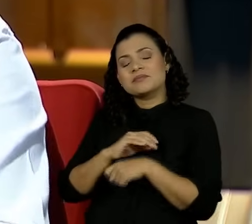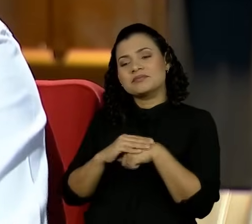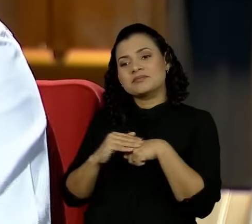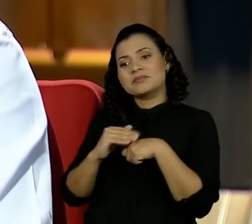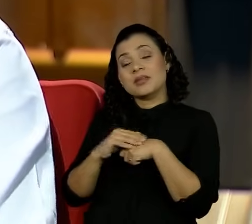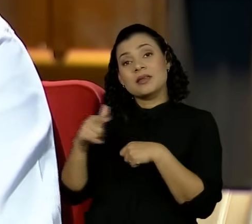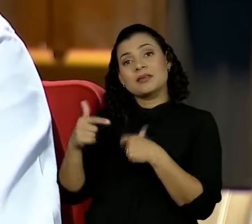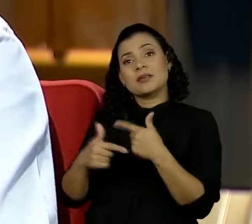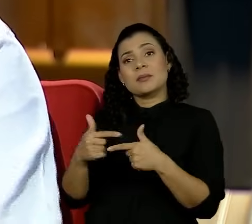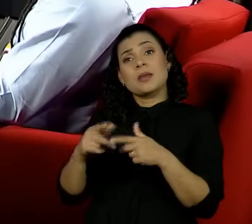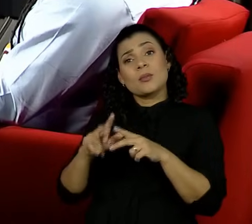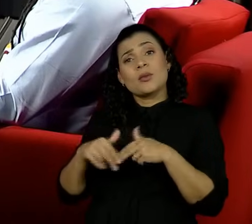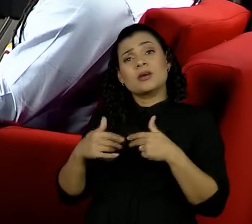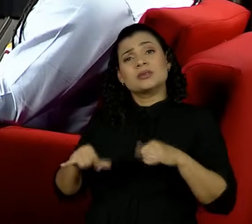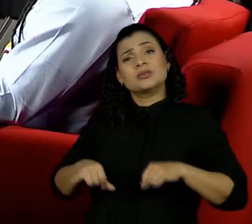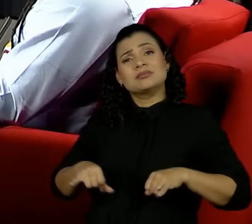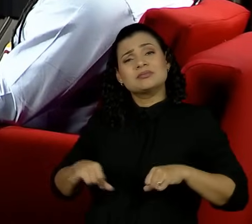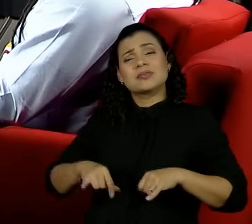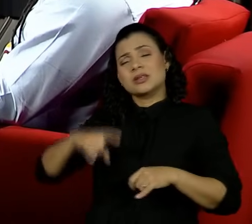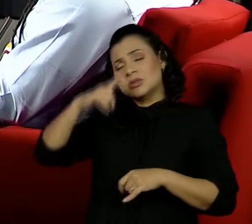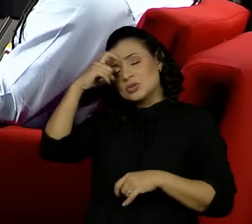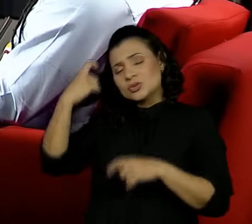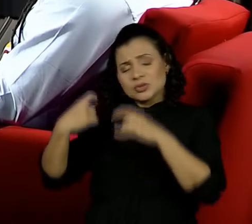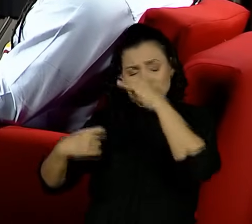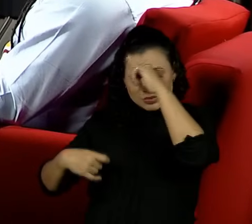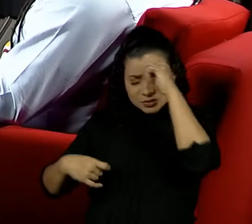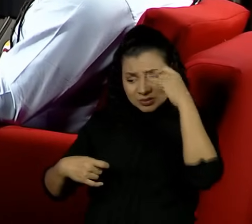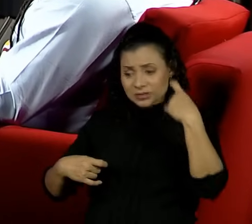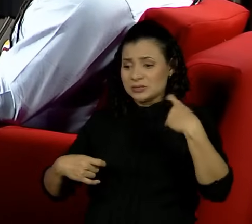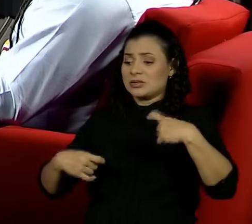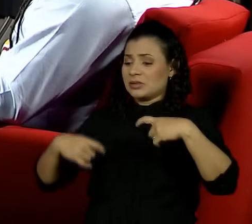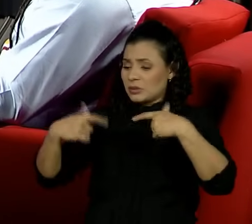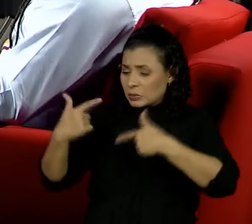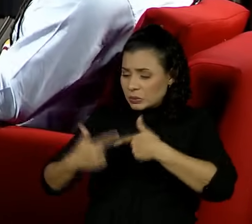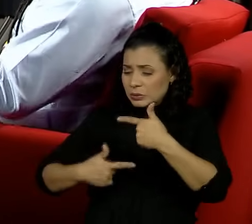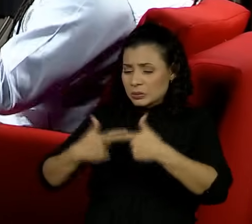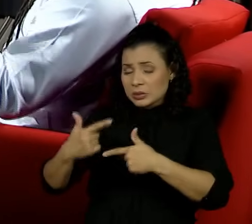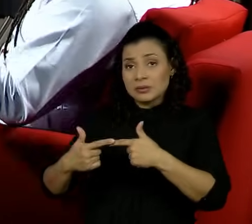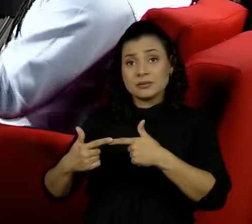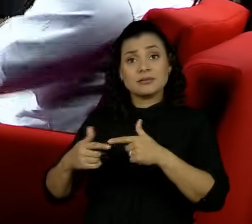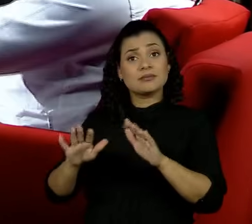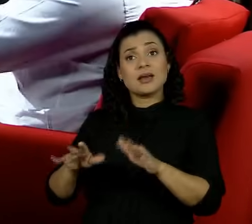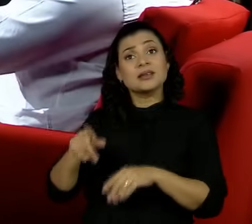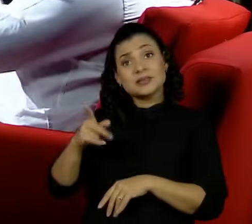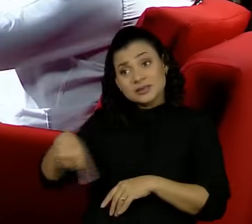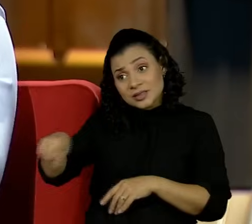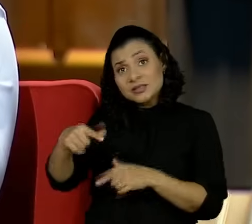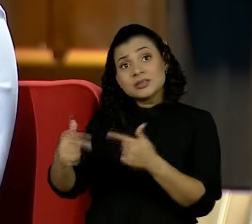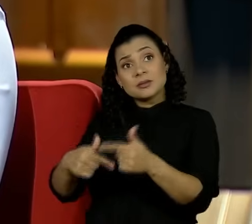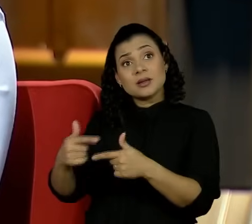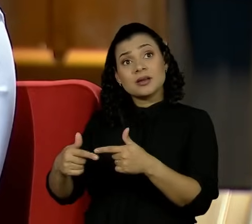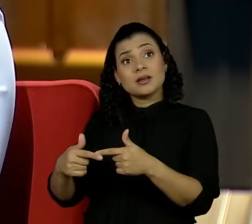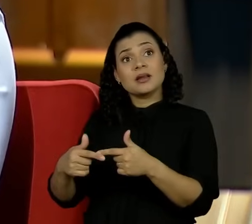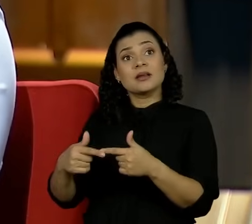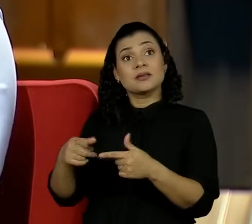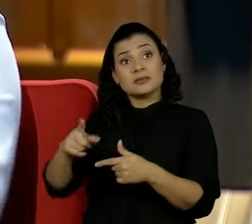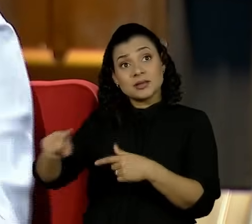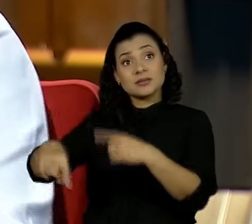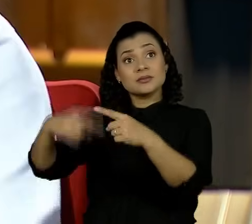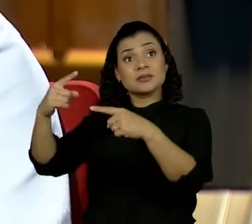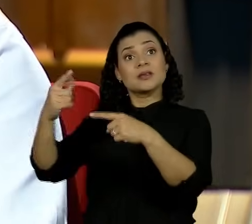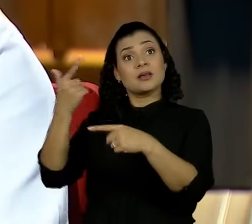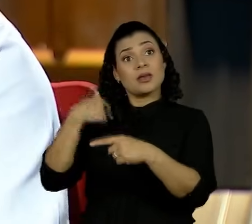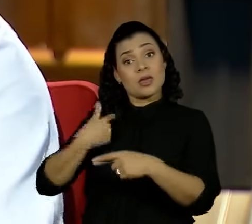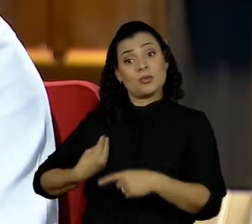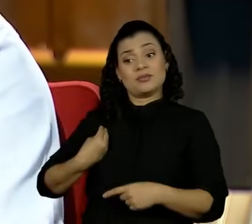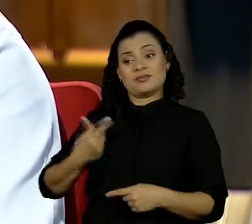de dor, de luta, mas não. Se não fosse eles, não daria para eu estar aqui, né? Eu acho que é isso.